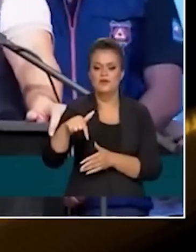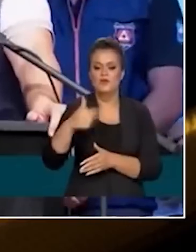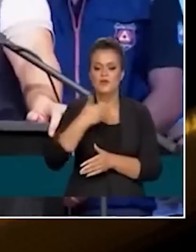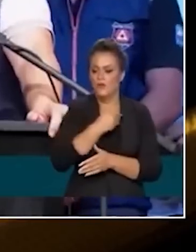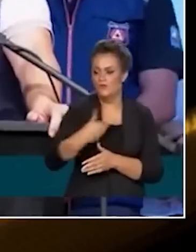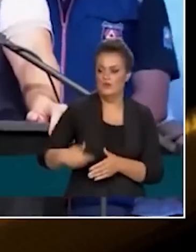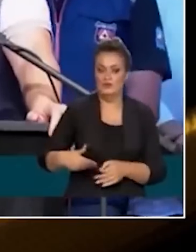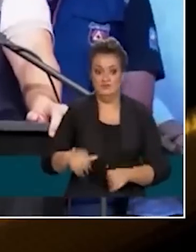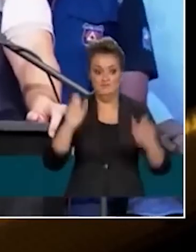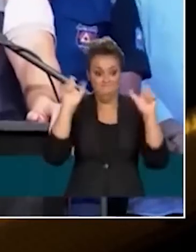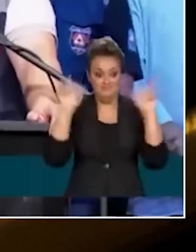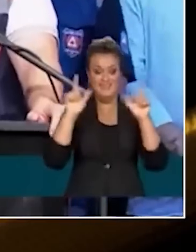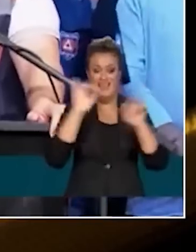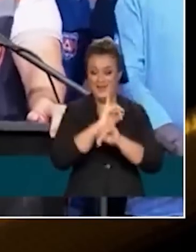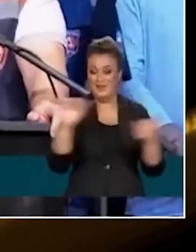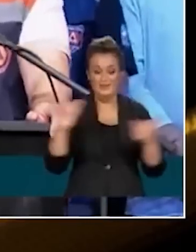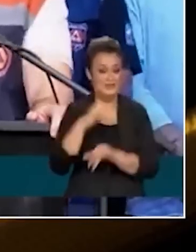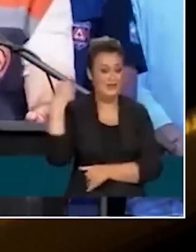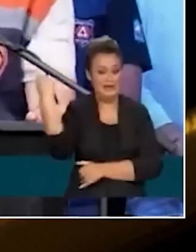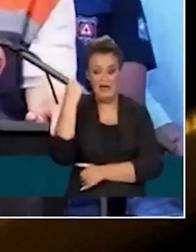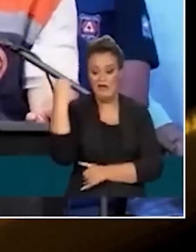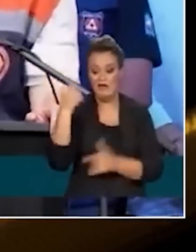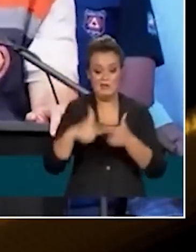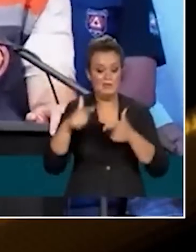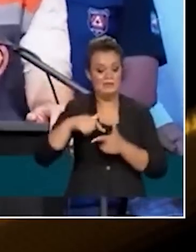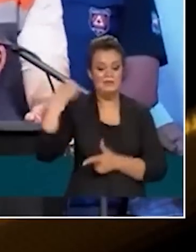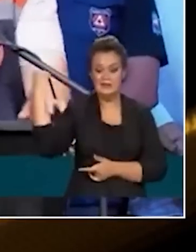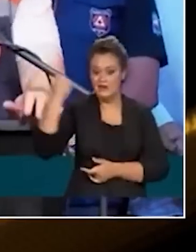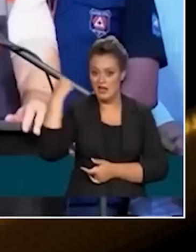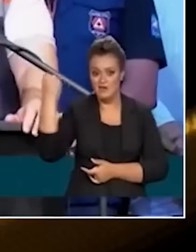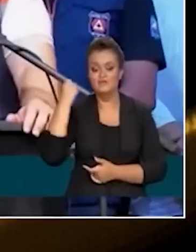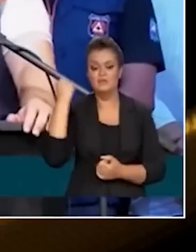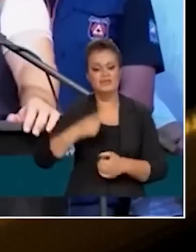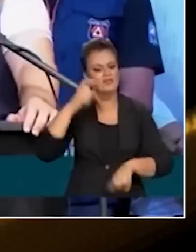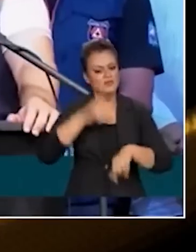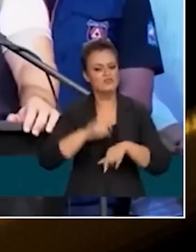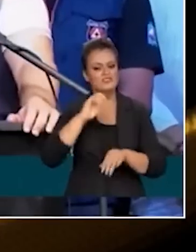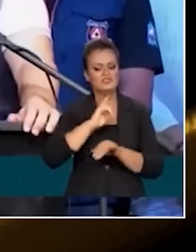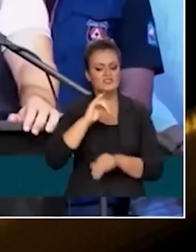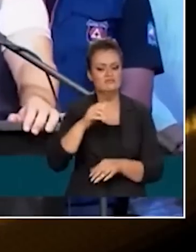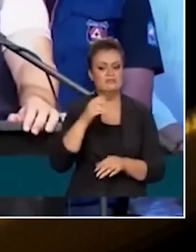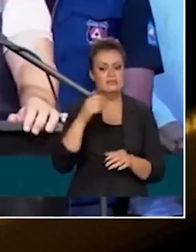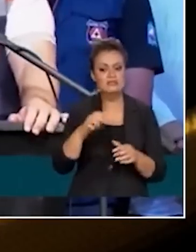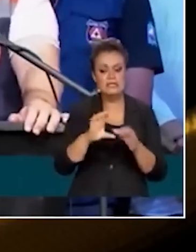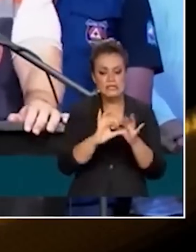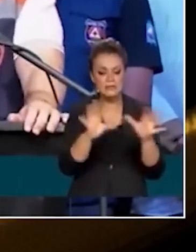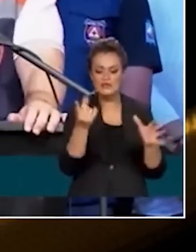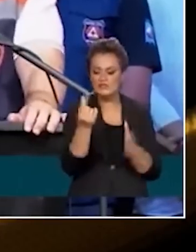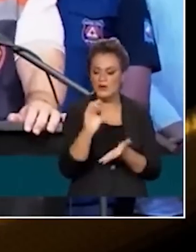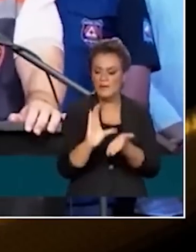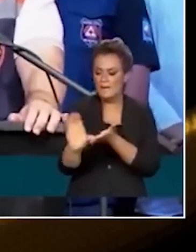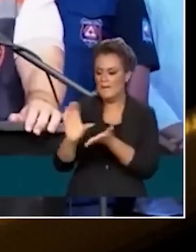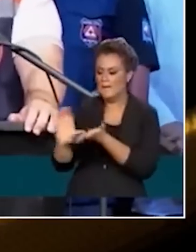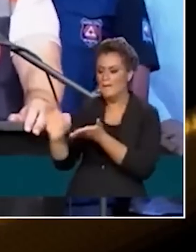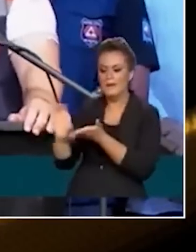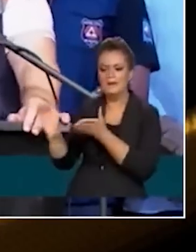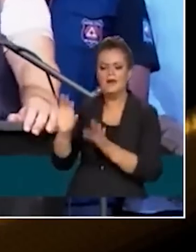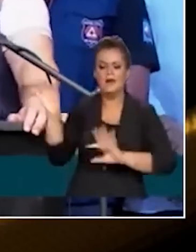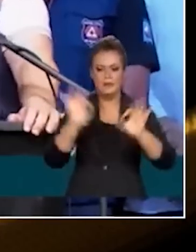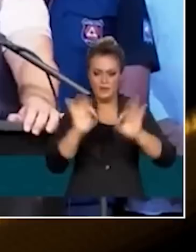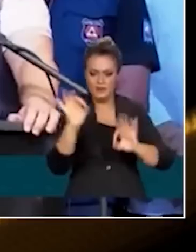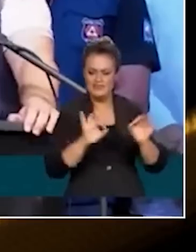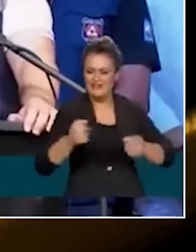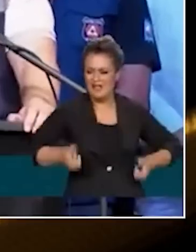nenhuma Rodovia importante que não tenha sido duplicada já tá multiplicando pistas